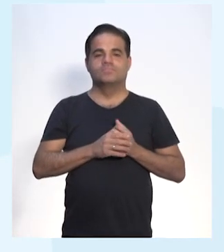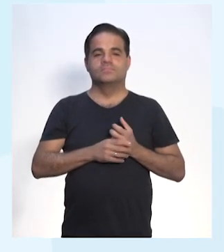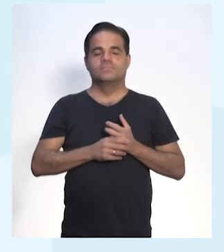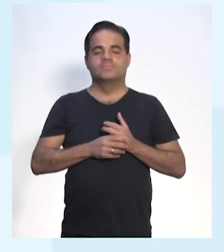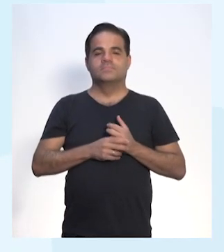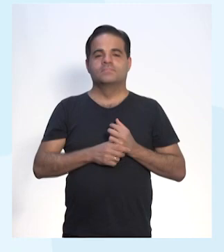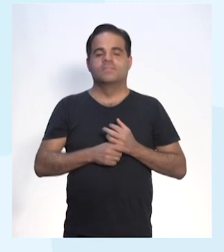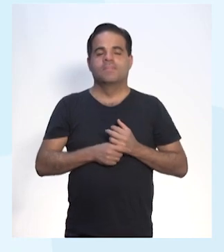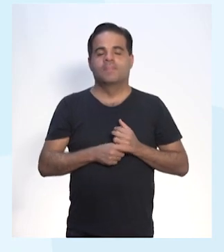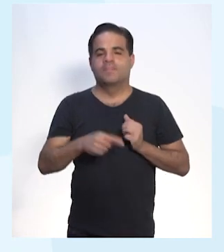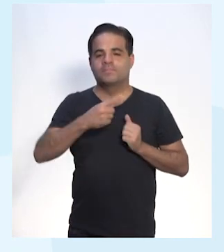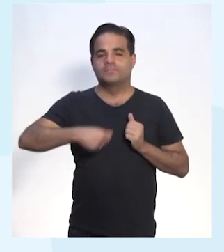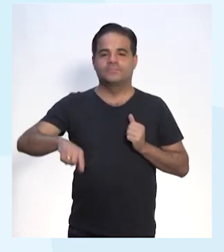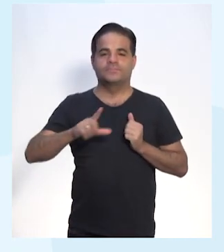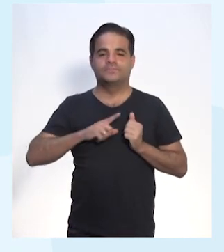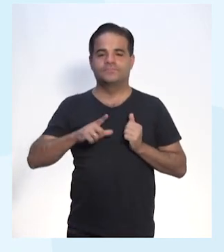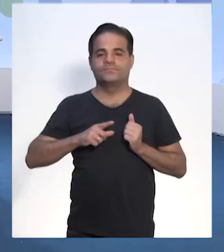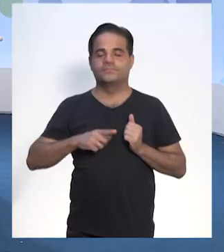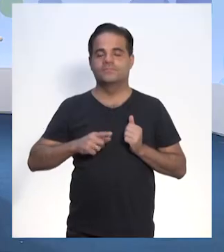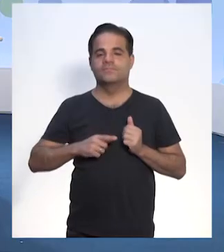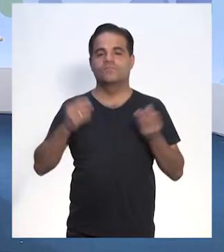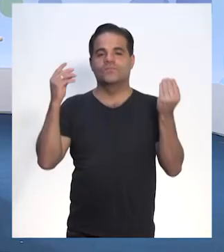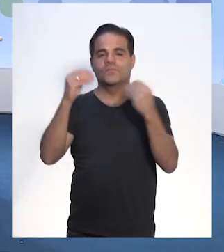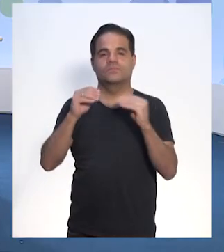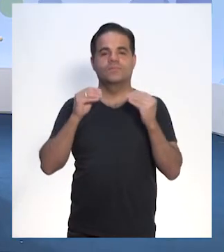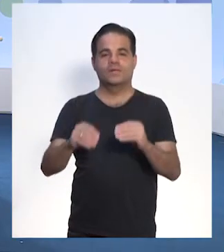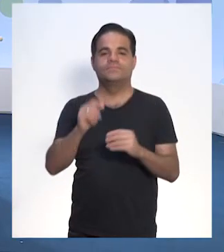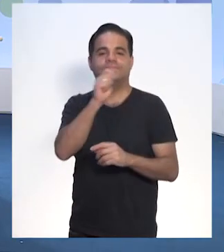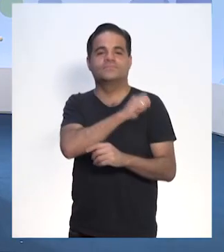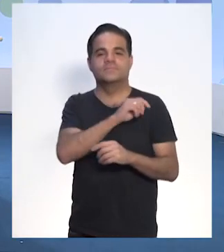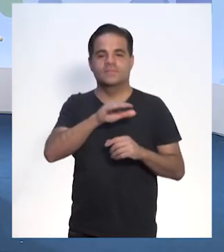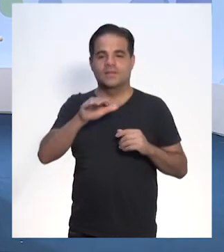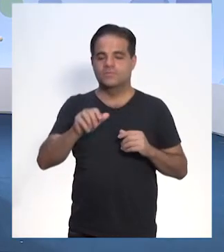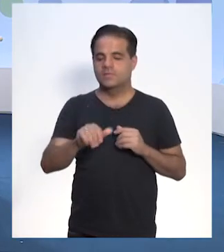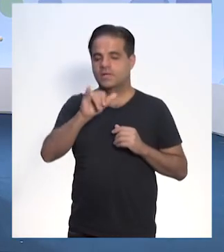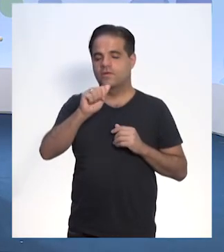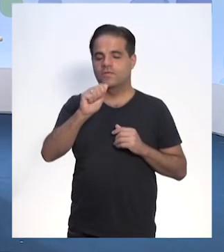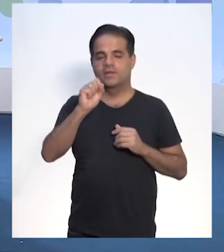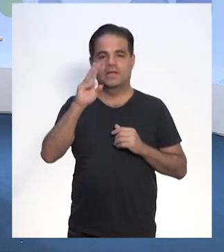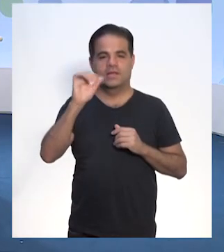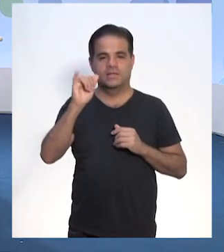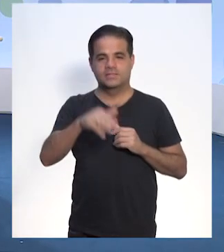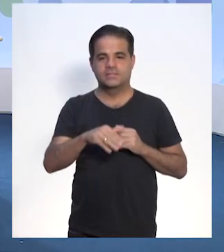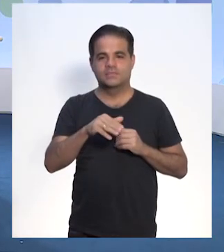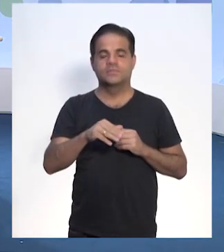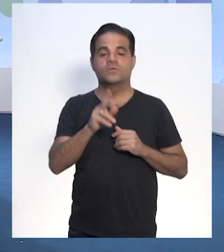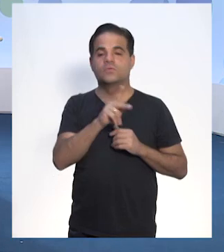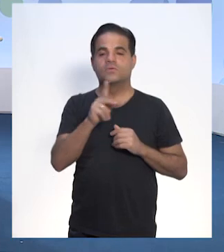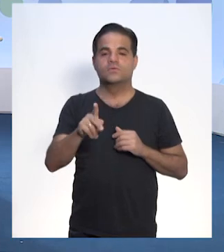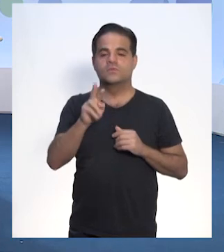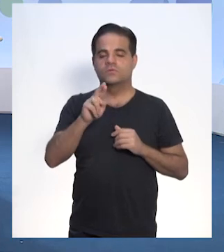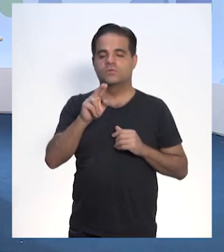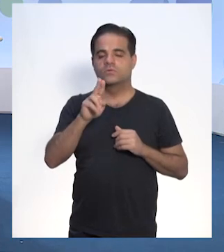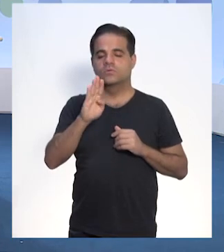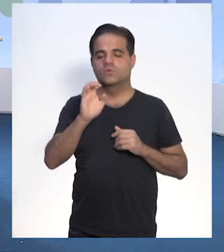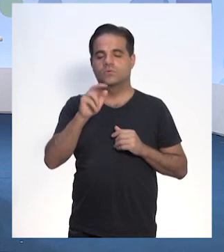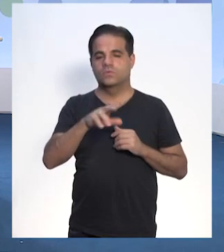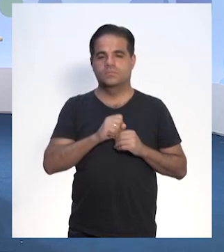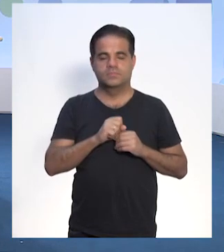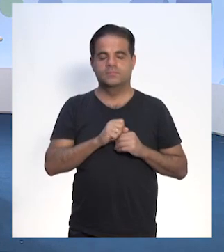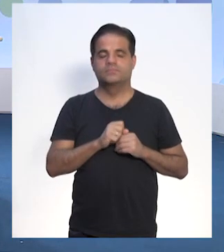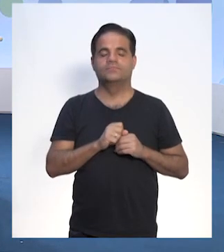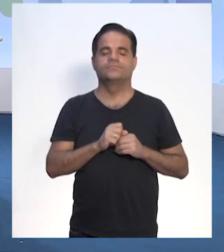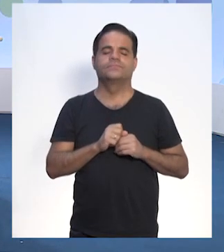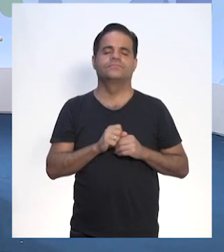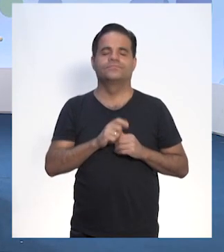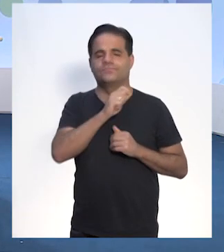Às vezes a gente prepara aquela aula, chega lá, né, Andréia? Alguma coisinha deu errada, e aí a gente arruma, certo? Porque a gente erra ao vivo